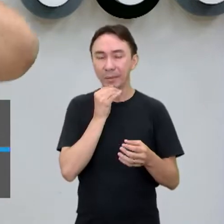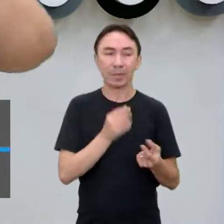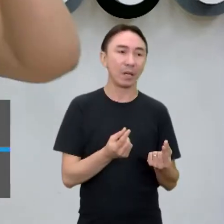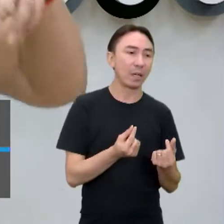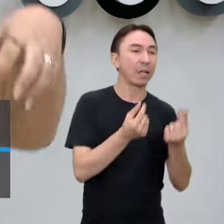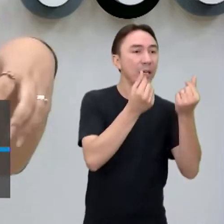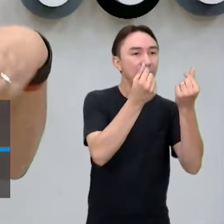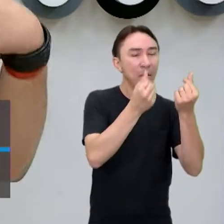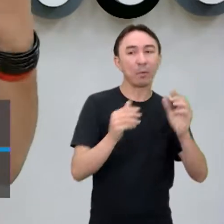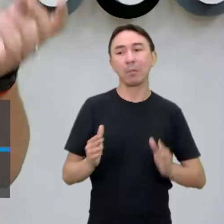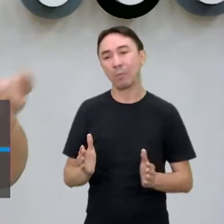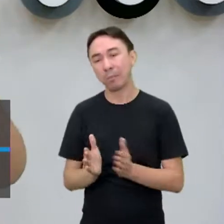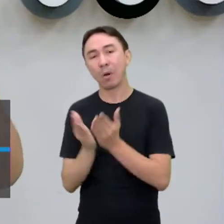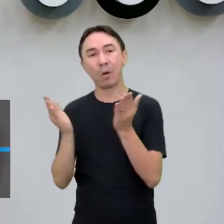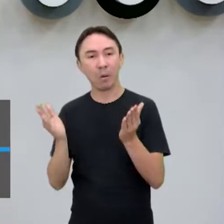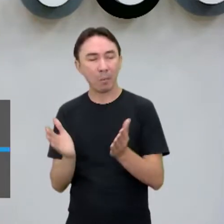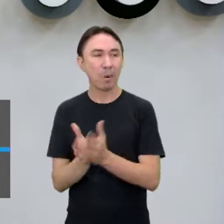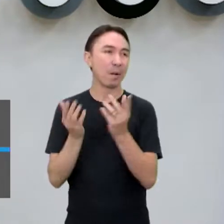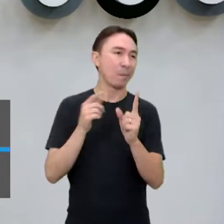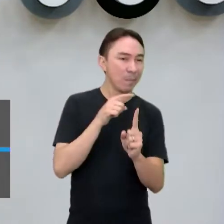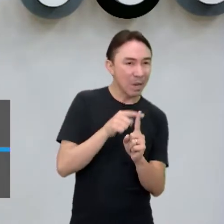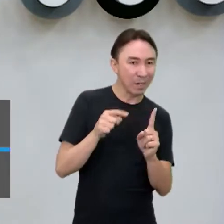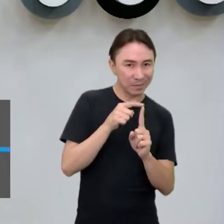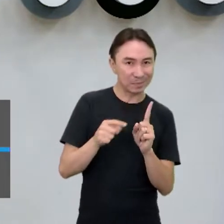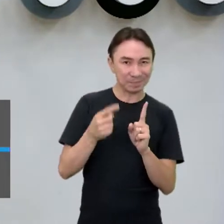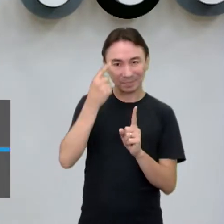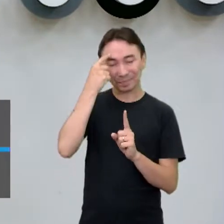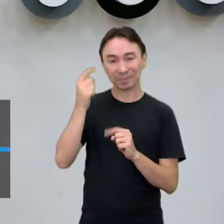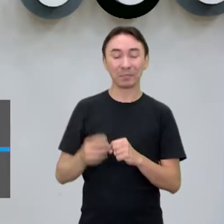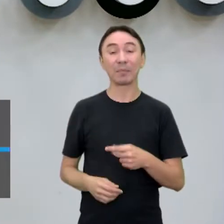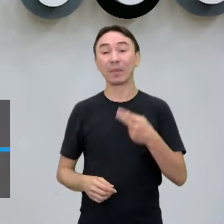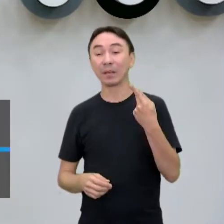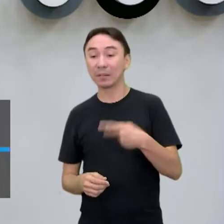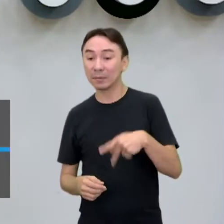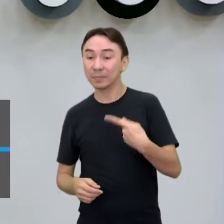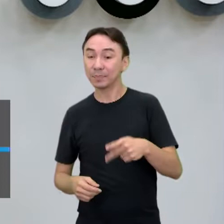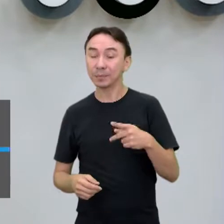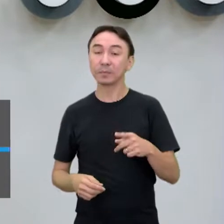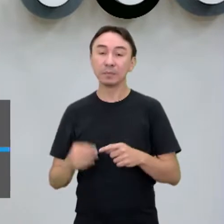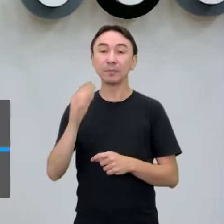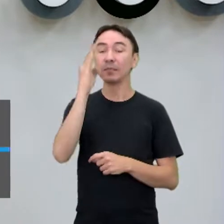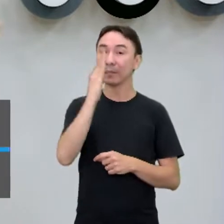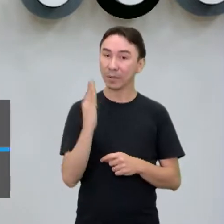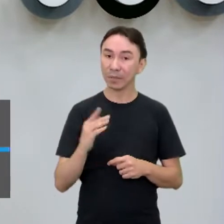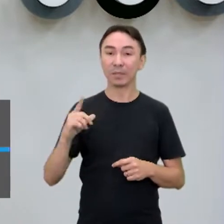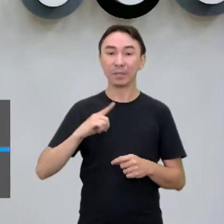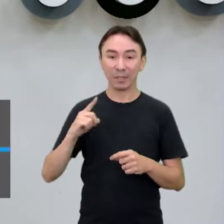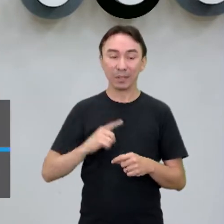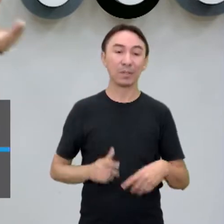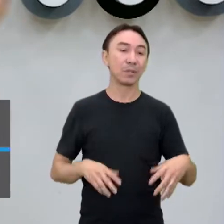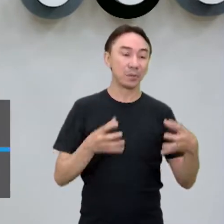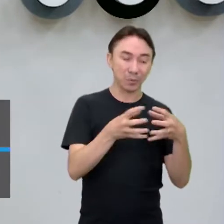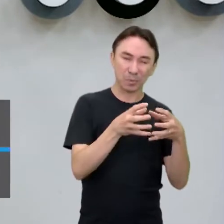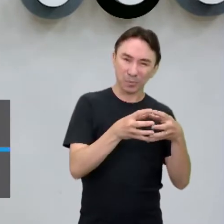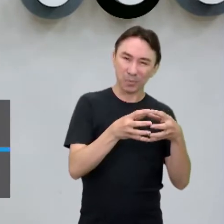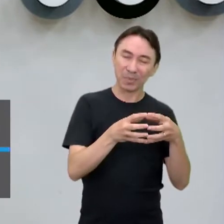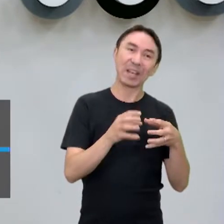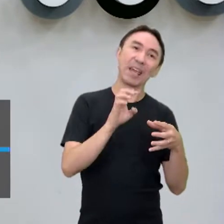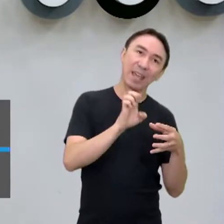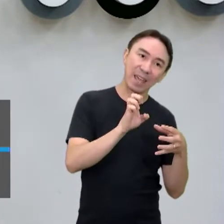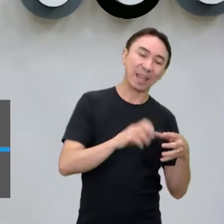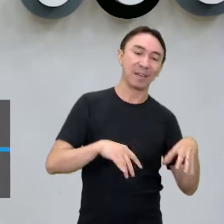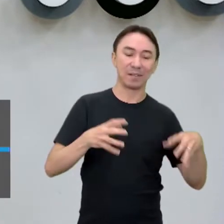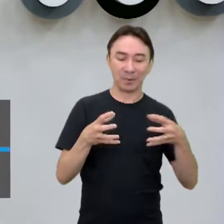você está numa classe mais baixa. Se bem que aqui no Brasil a gente tem ali até a classe E, F, né? Por mais que a gente normalmente